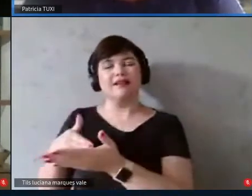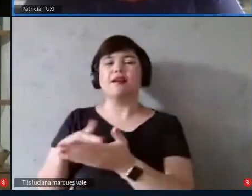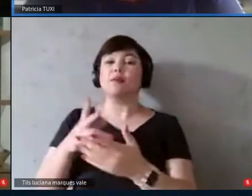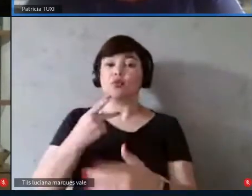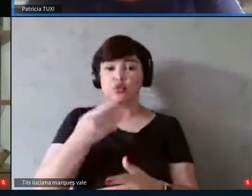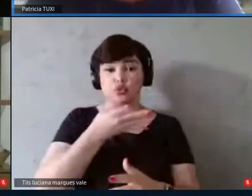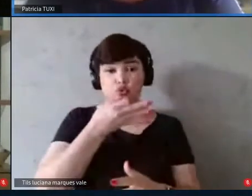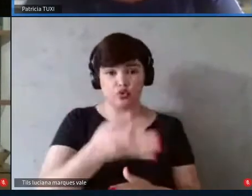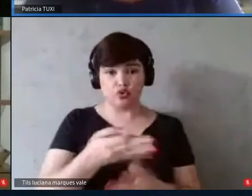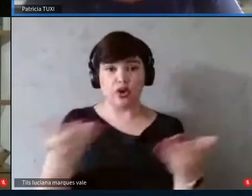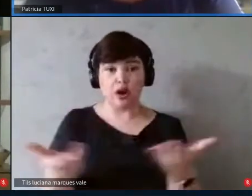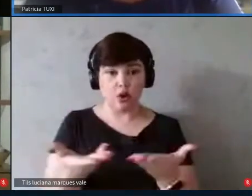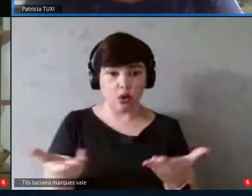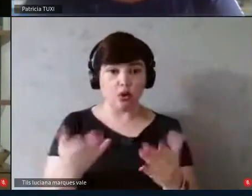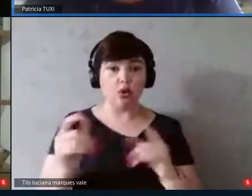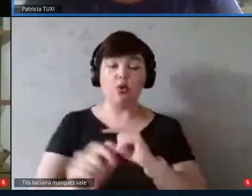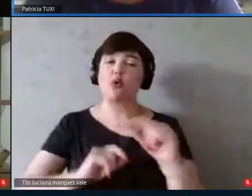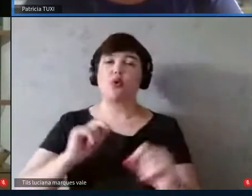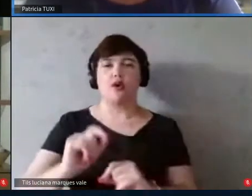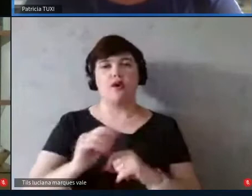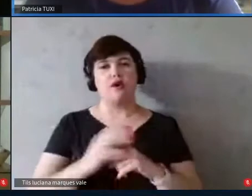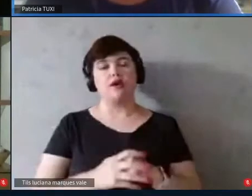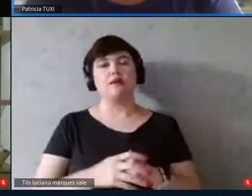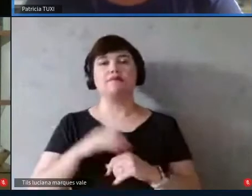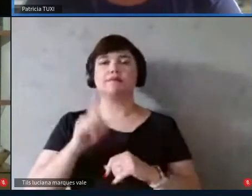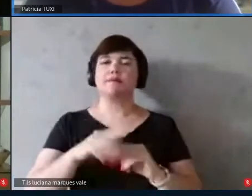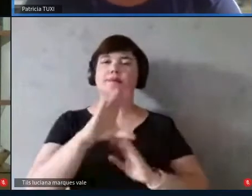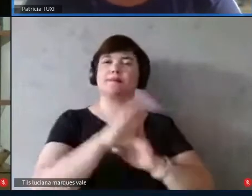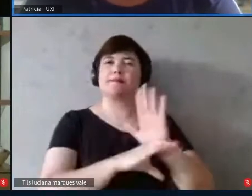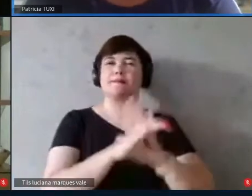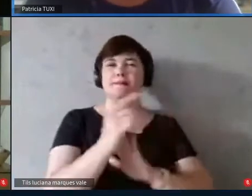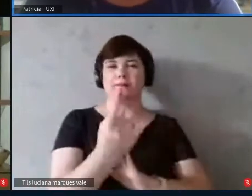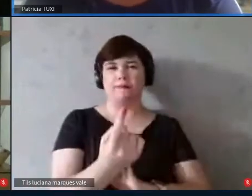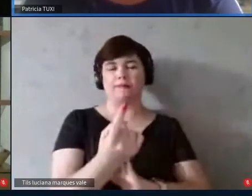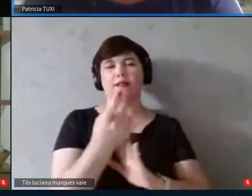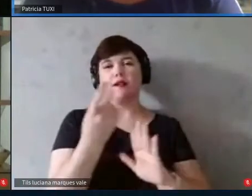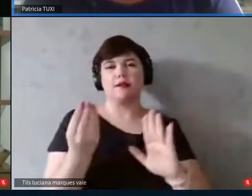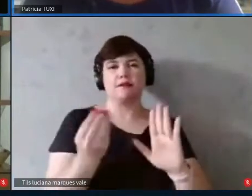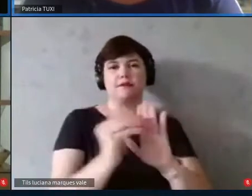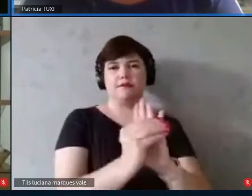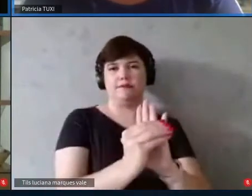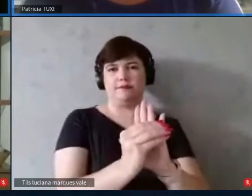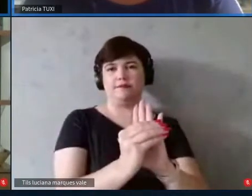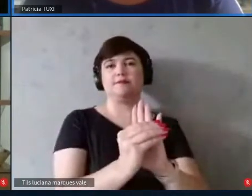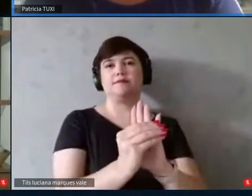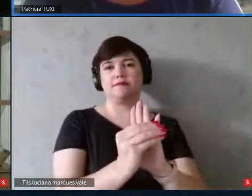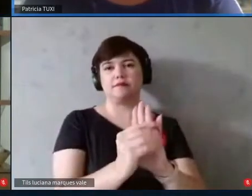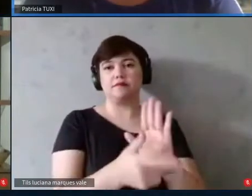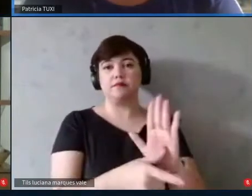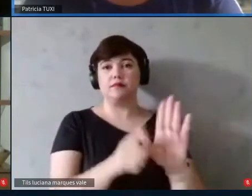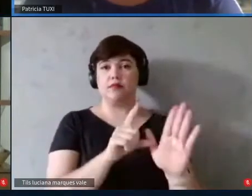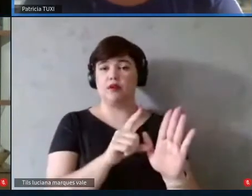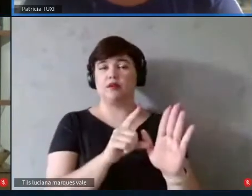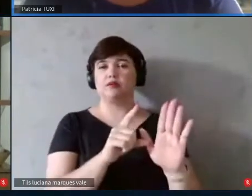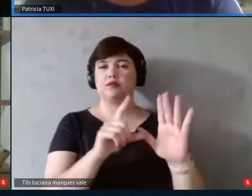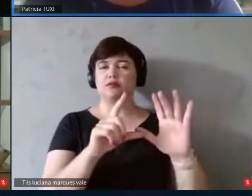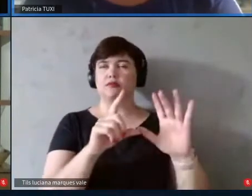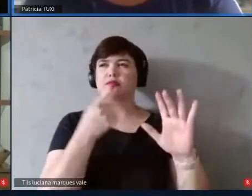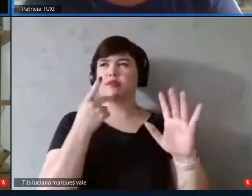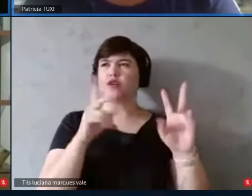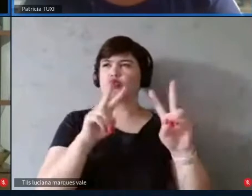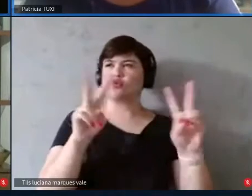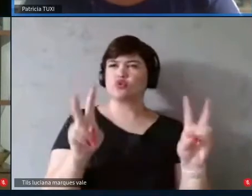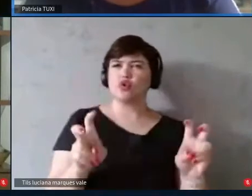seria, nesse primeiro ponto, do capítulo 1, você inserir, antes do espaço